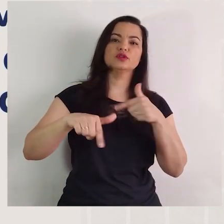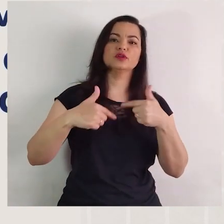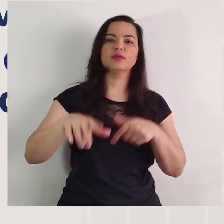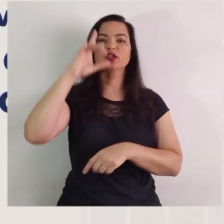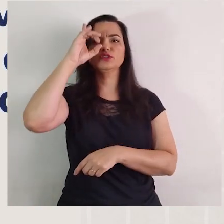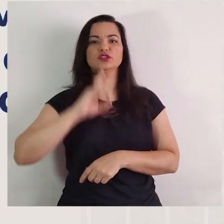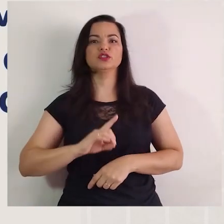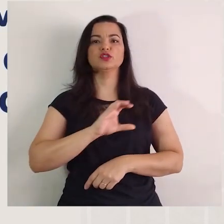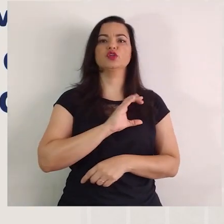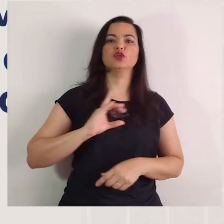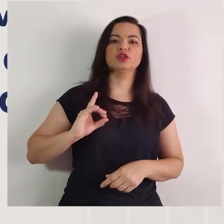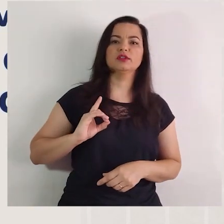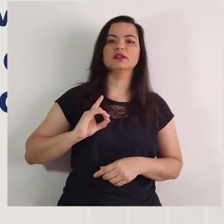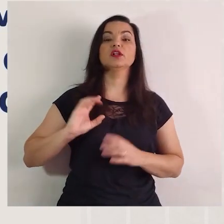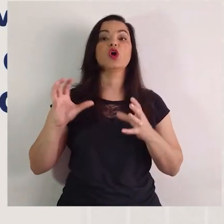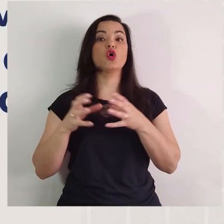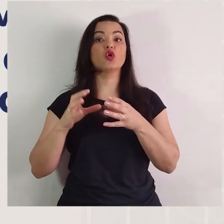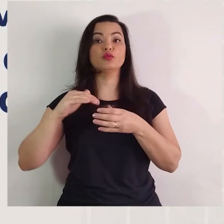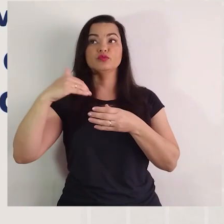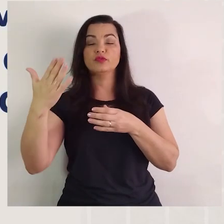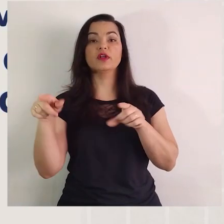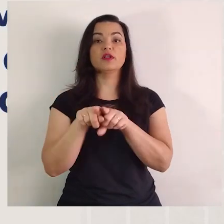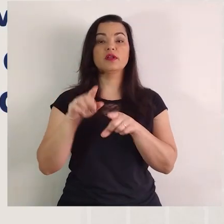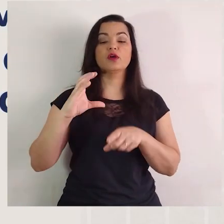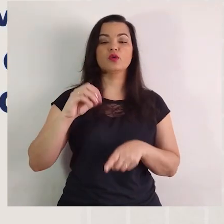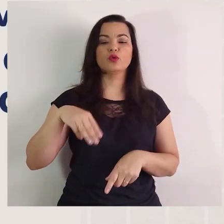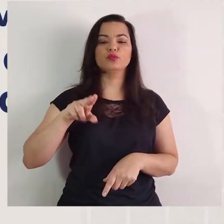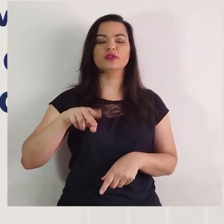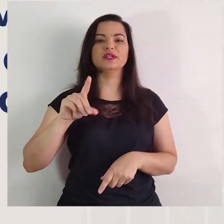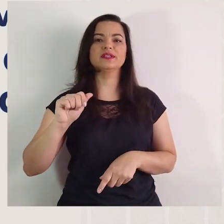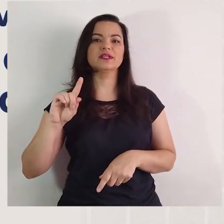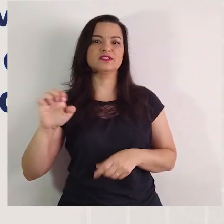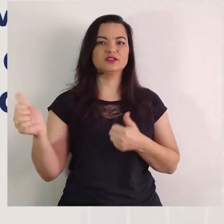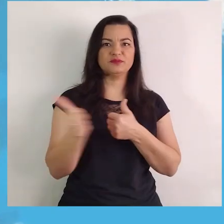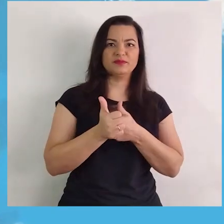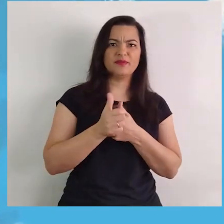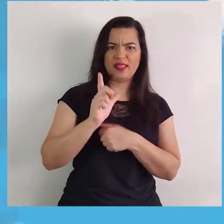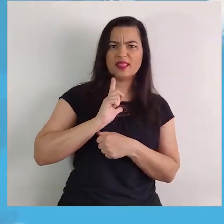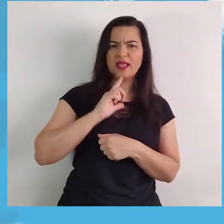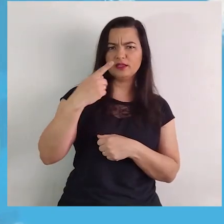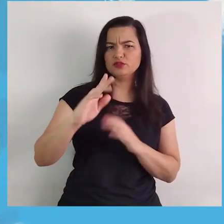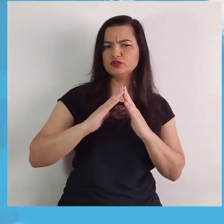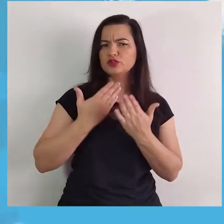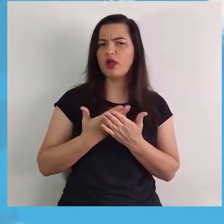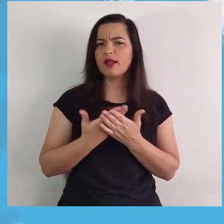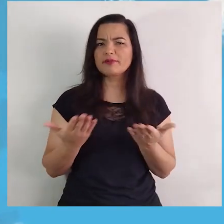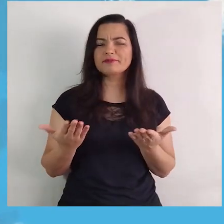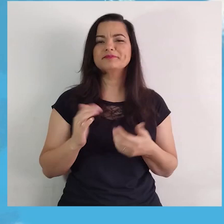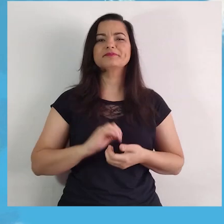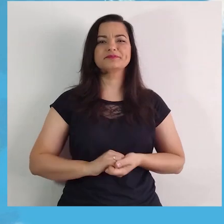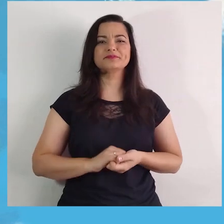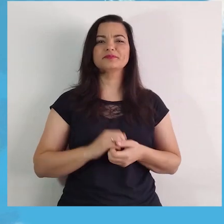comunidade externa. Será que na sua escola tem um conselho escolar? Procure saber. Falando em